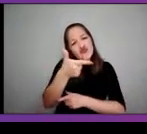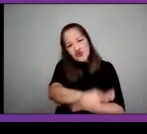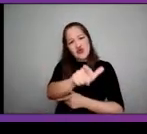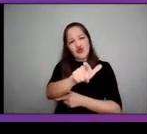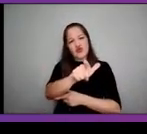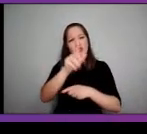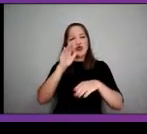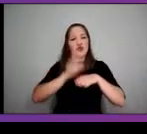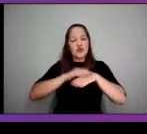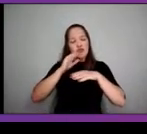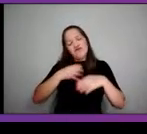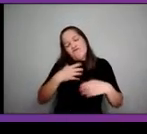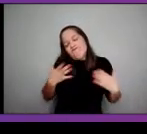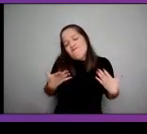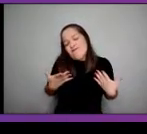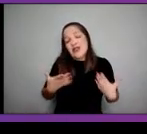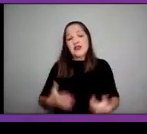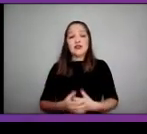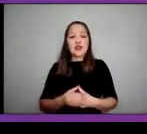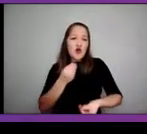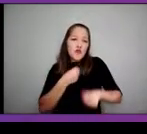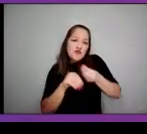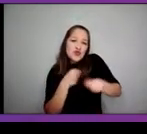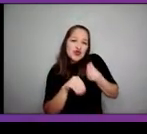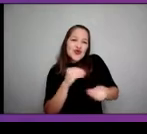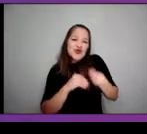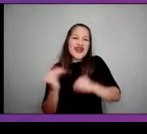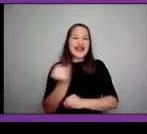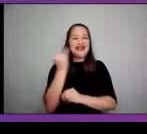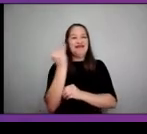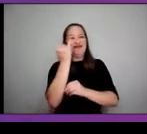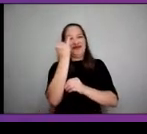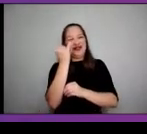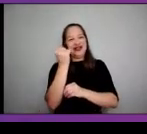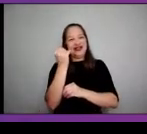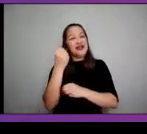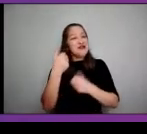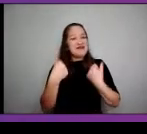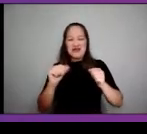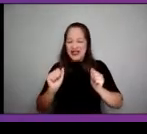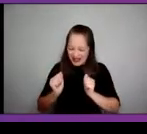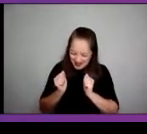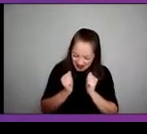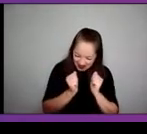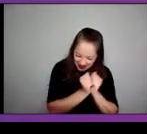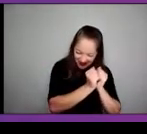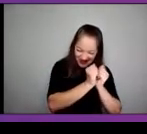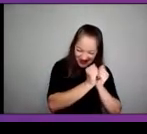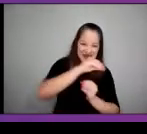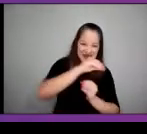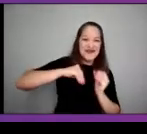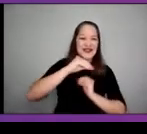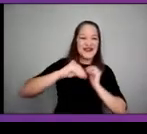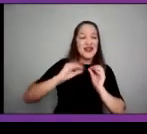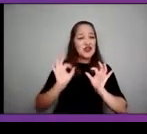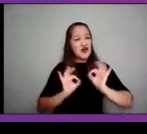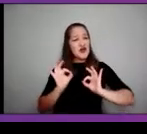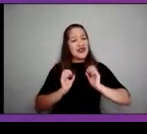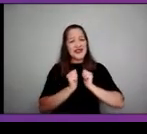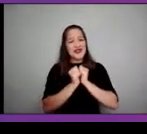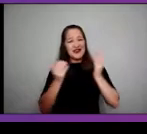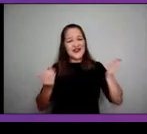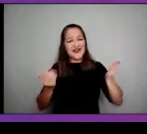Eu acho que essa essa essa mistura é fundamental que ele tem que ter que ser tudo junto e misturado como isso vai se organizar a gente organiza juntos